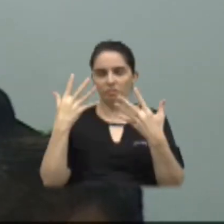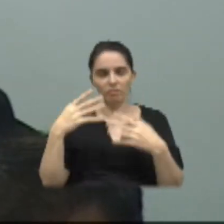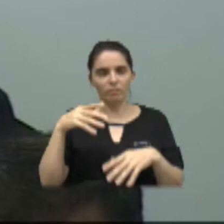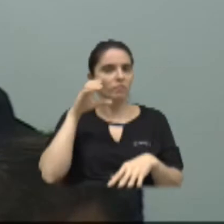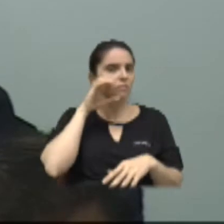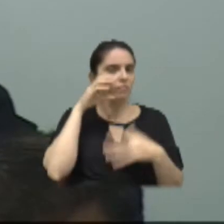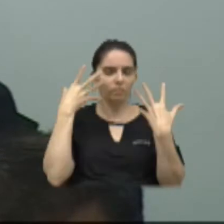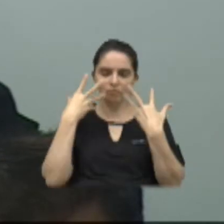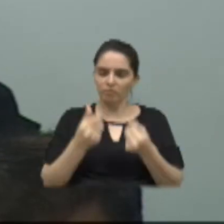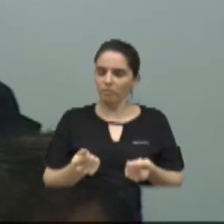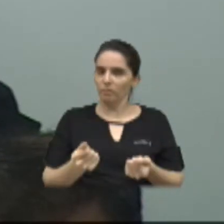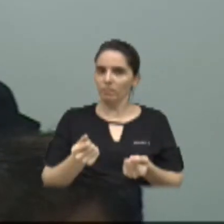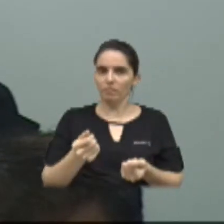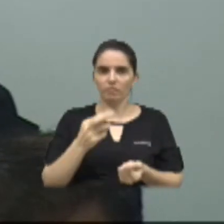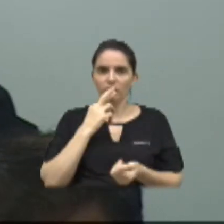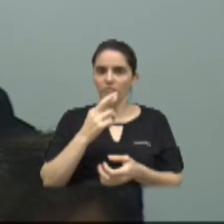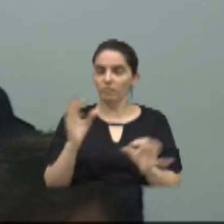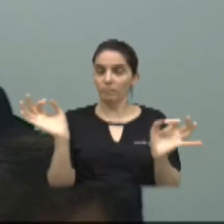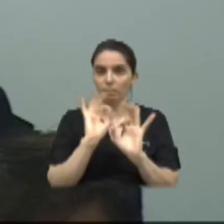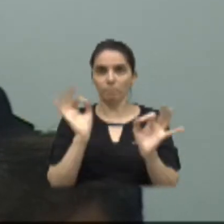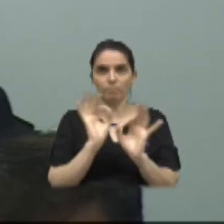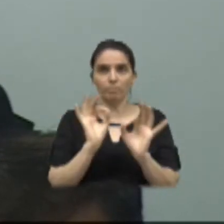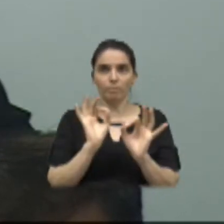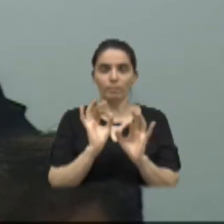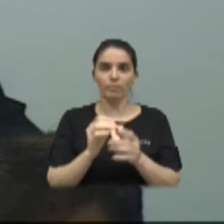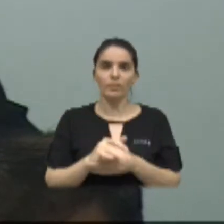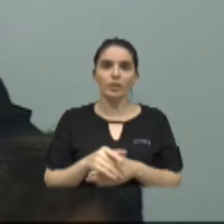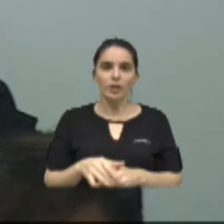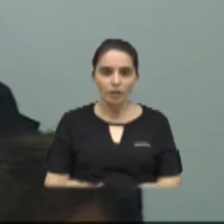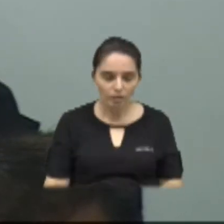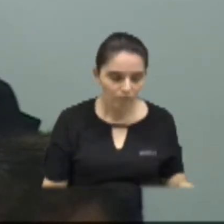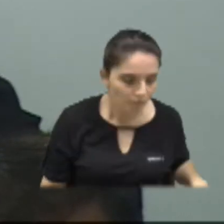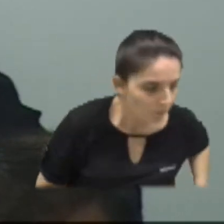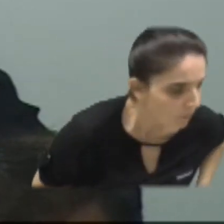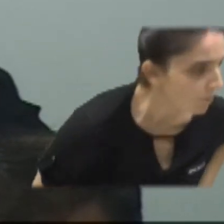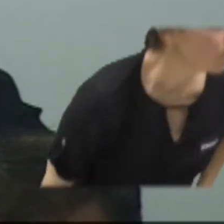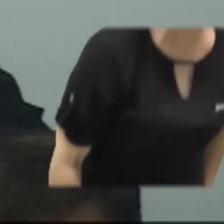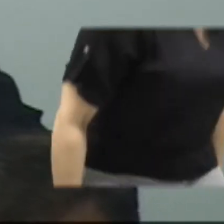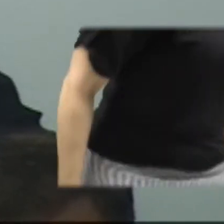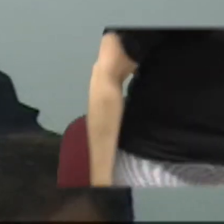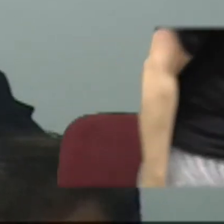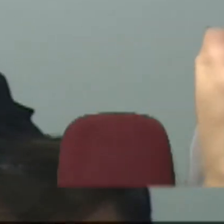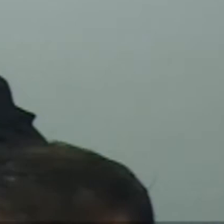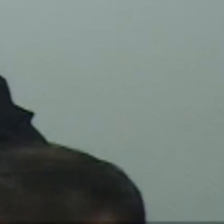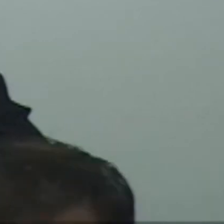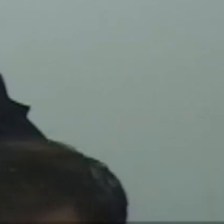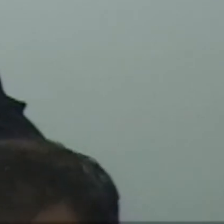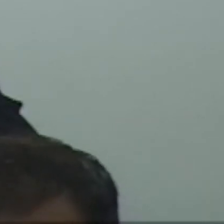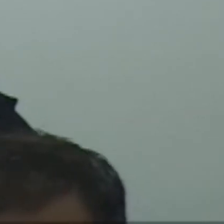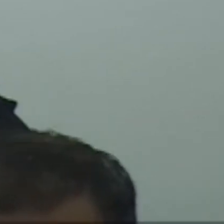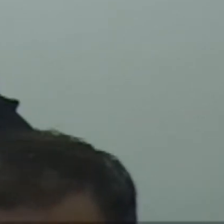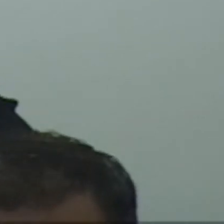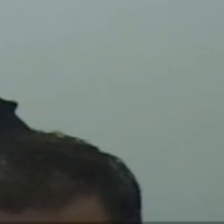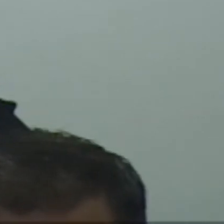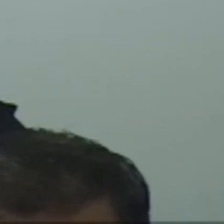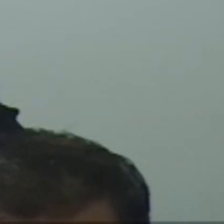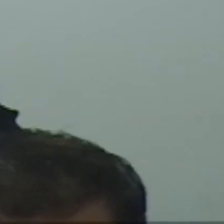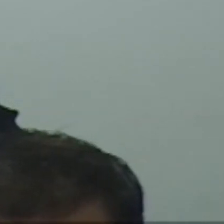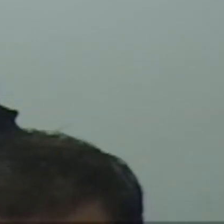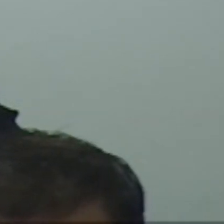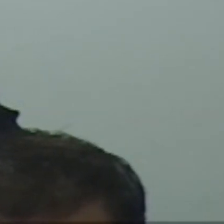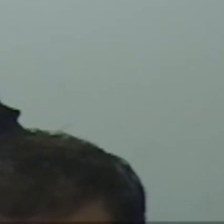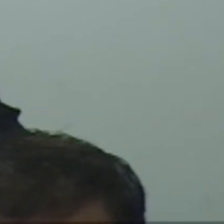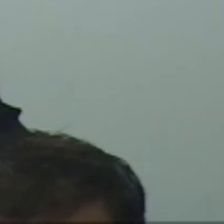fala. O desespero daquelas pessoas, e eu não conversei com nenhum deles. Eu saí daqui chateada e triste com